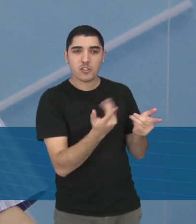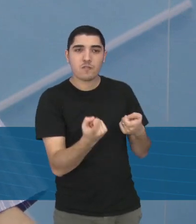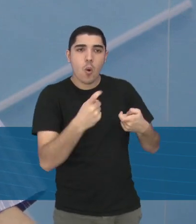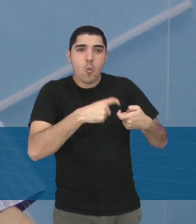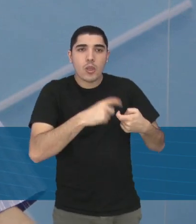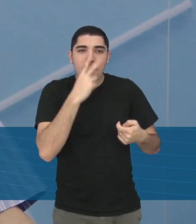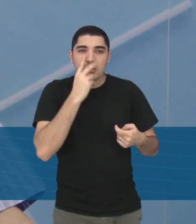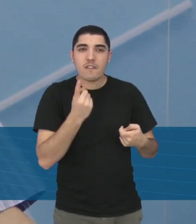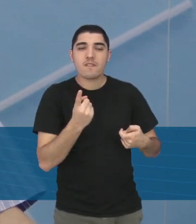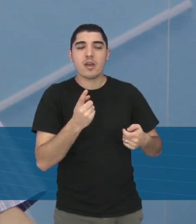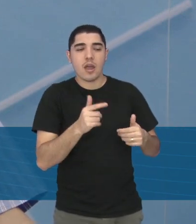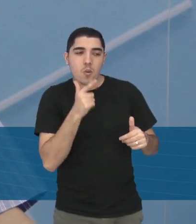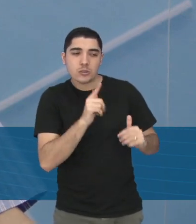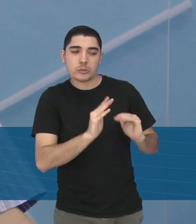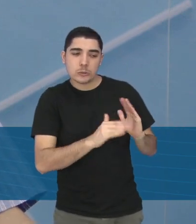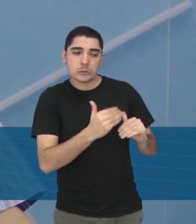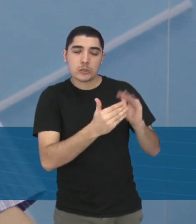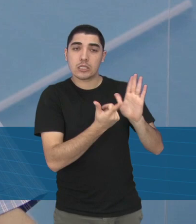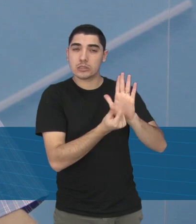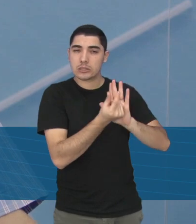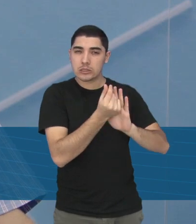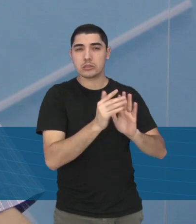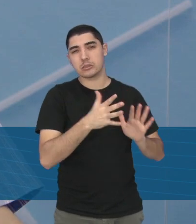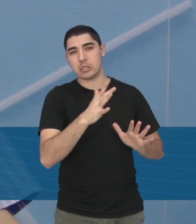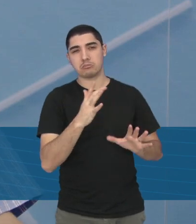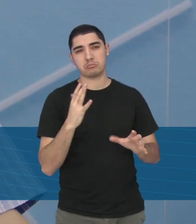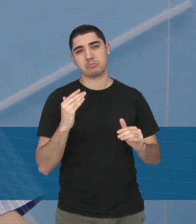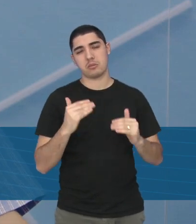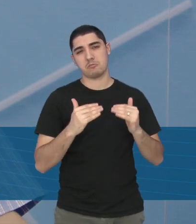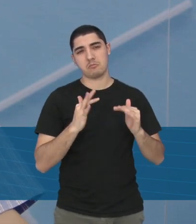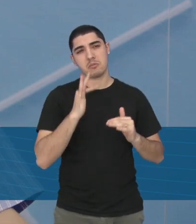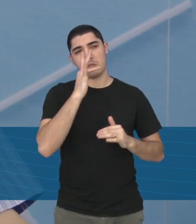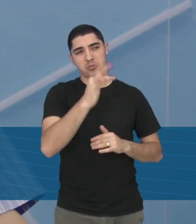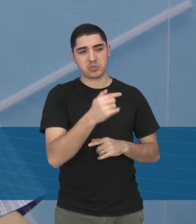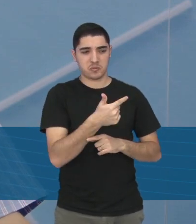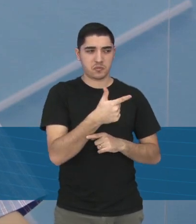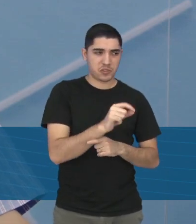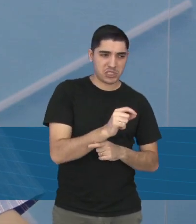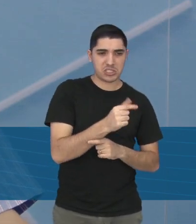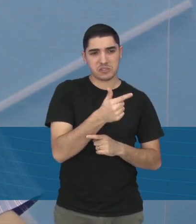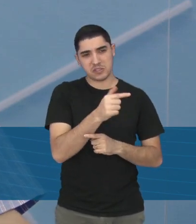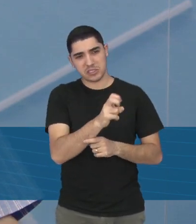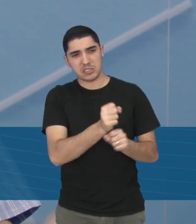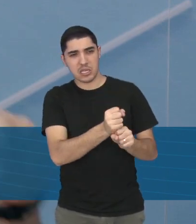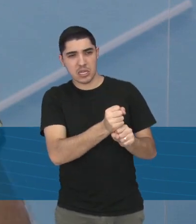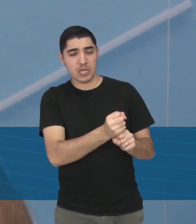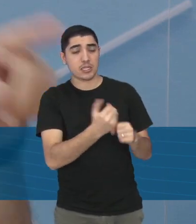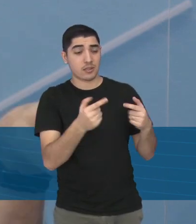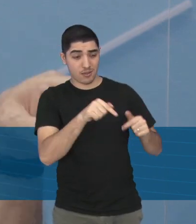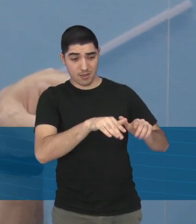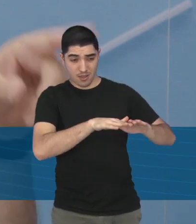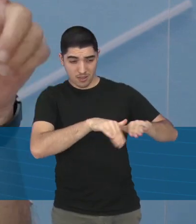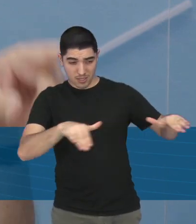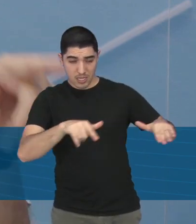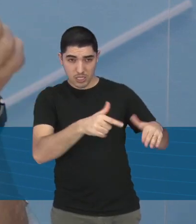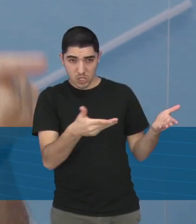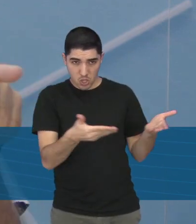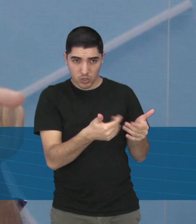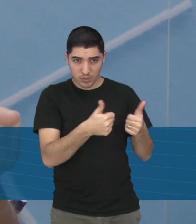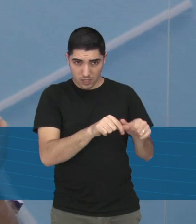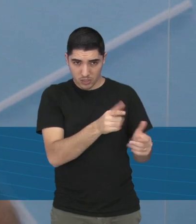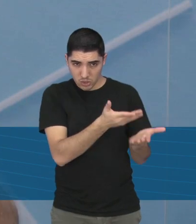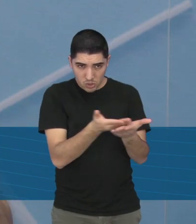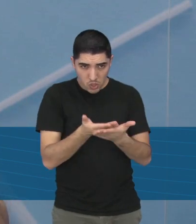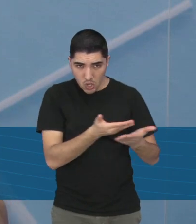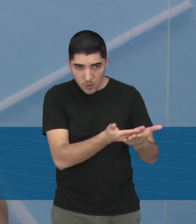um crescimento social e econômico que nós vamos viver aí nos próximos 20, 25 anos aí. E essas crianças que estão na escola